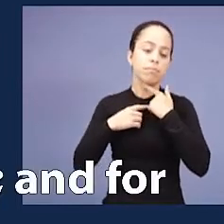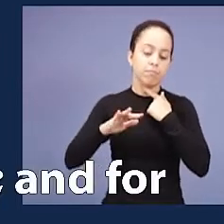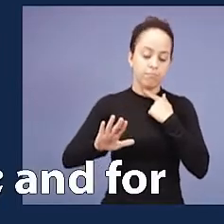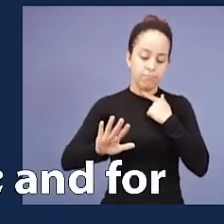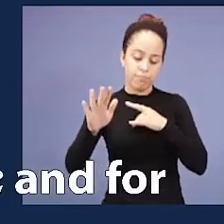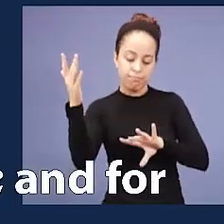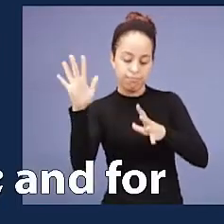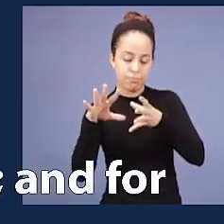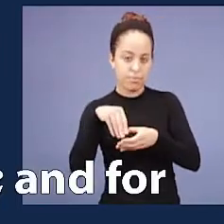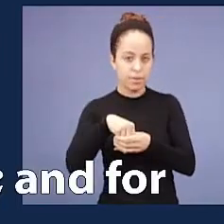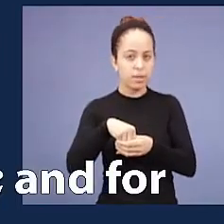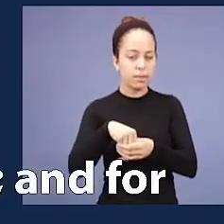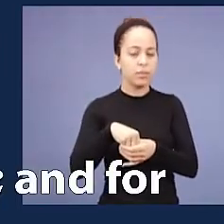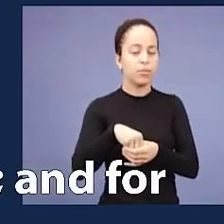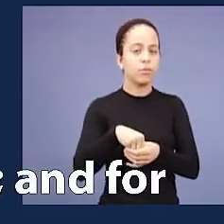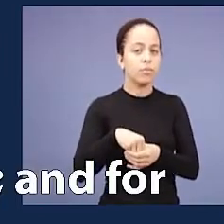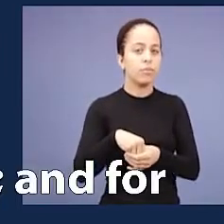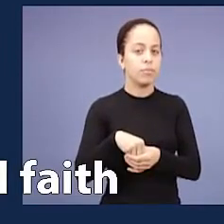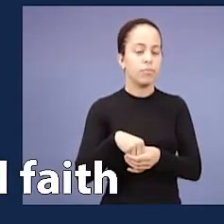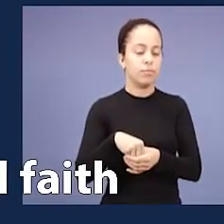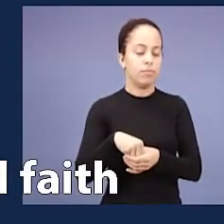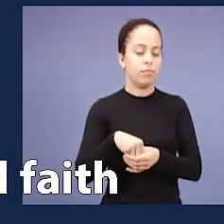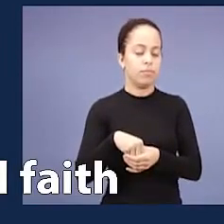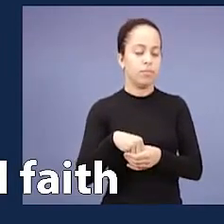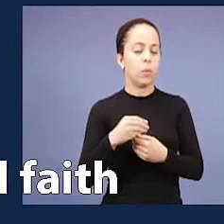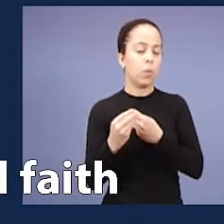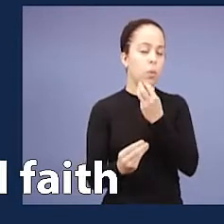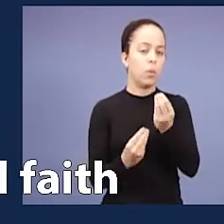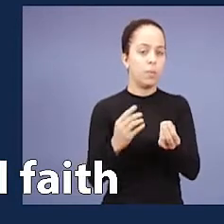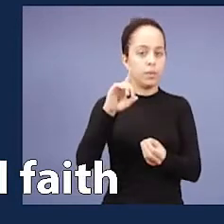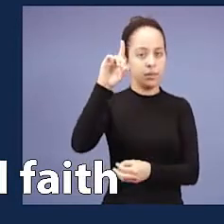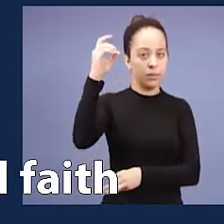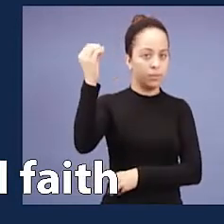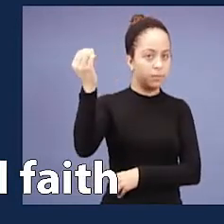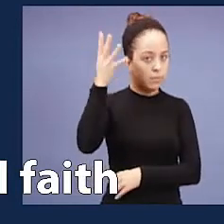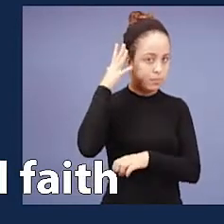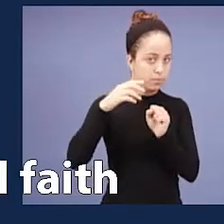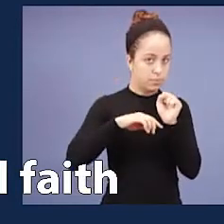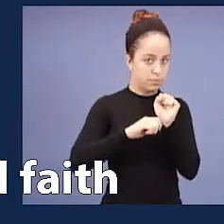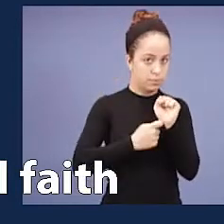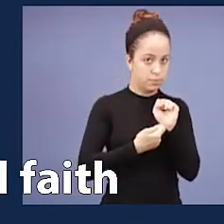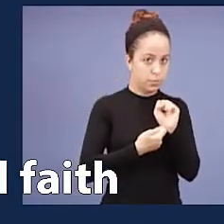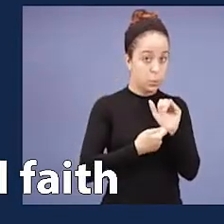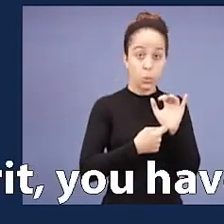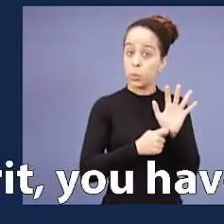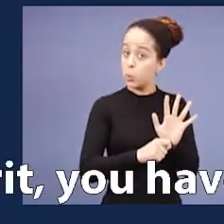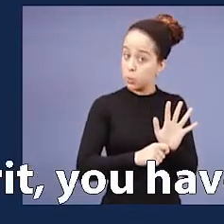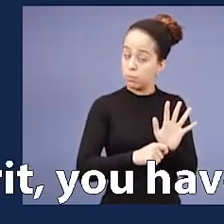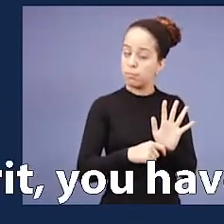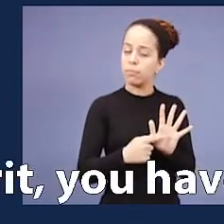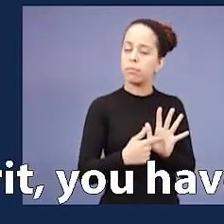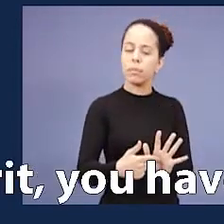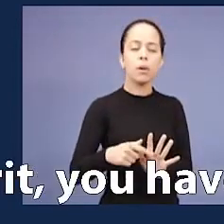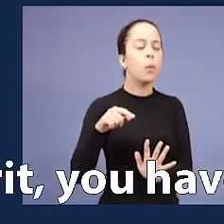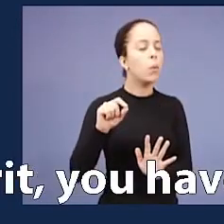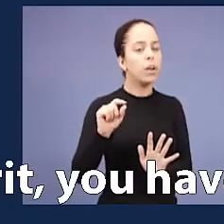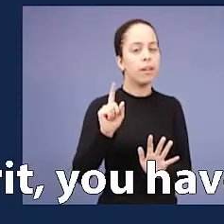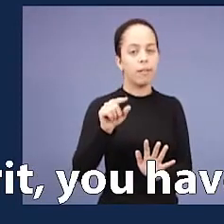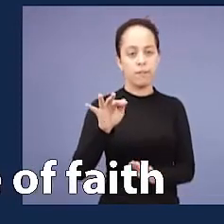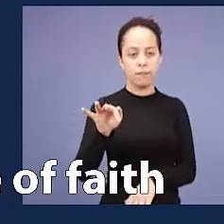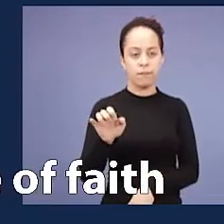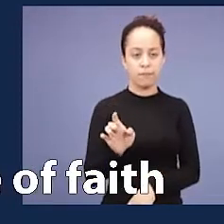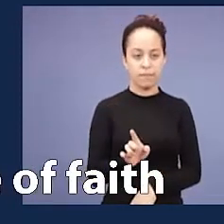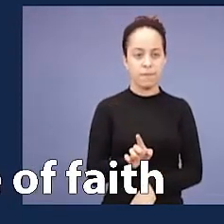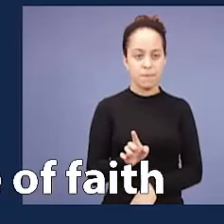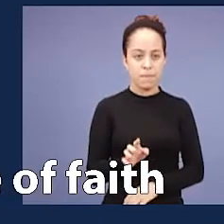revelação através e pra nós é através da fé que nós chamamos é que a operação do espírito santo